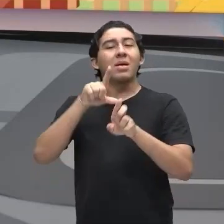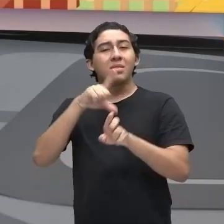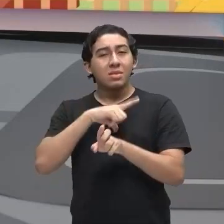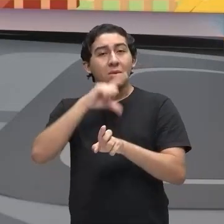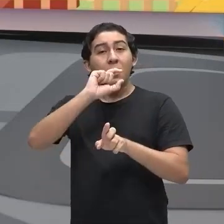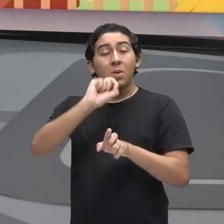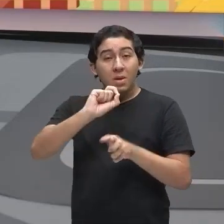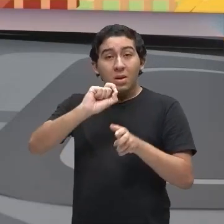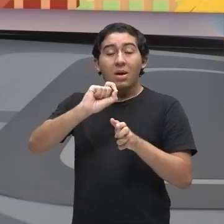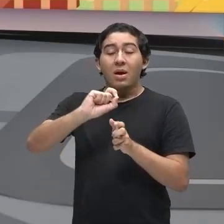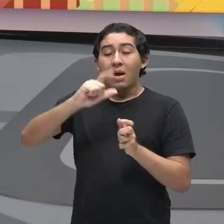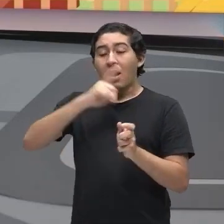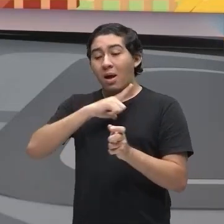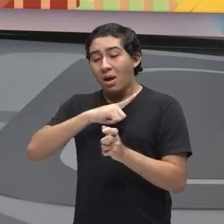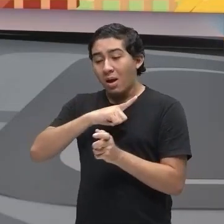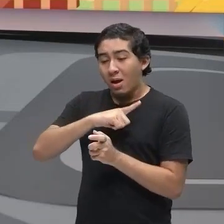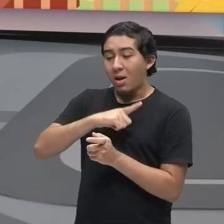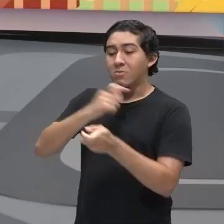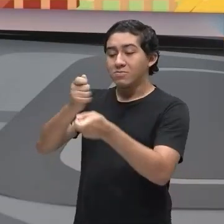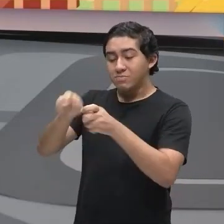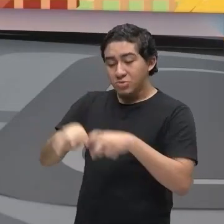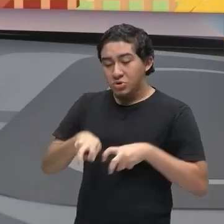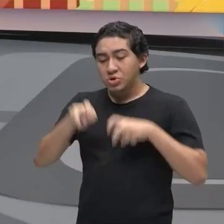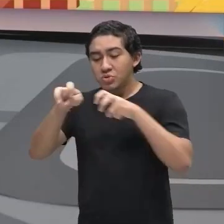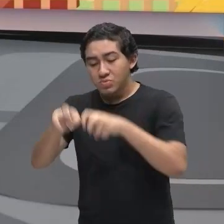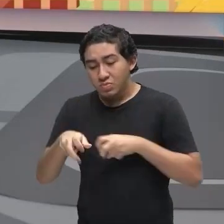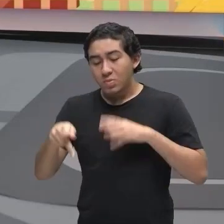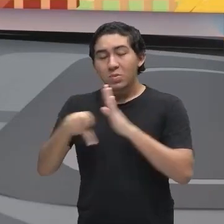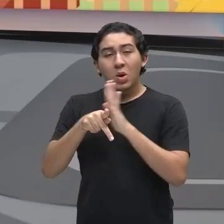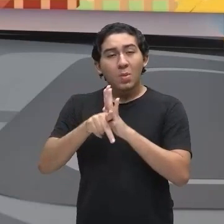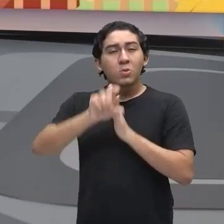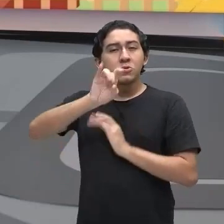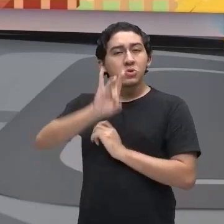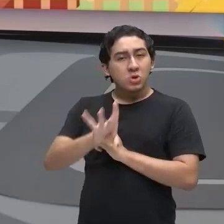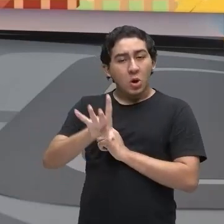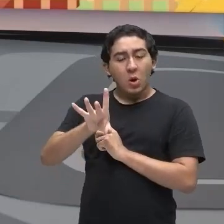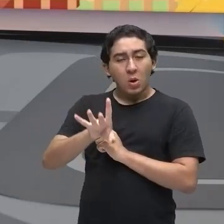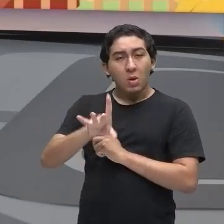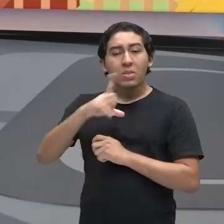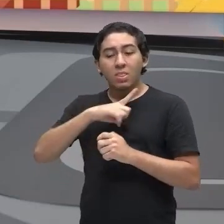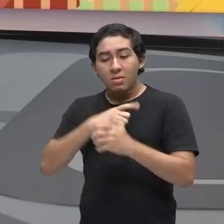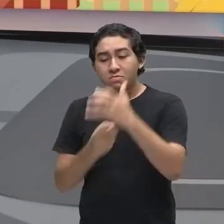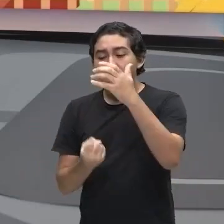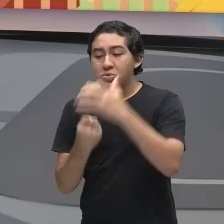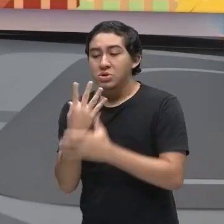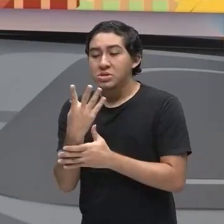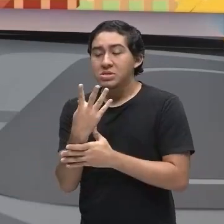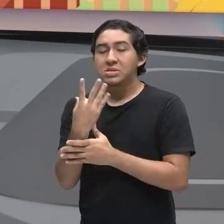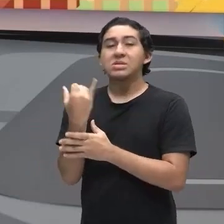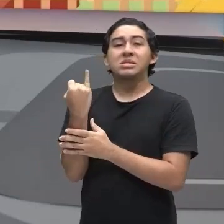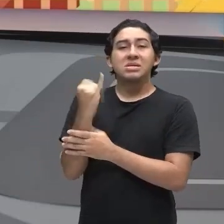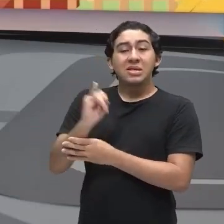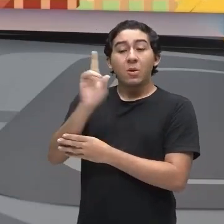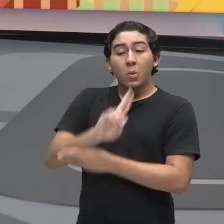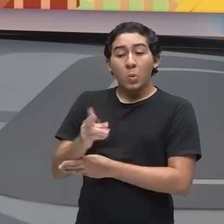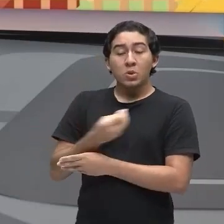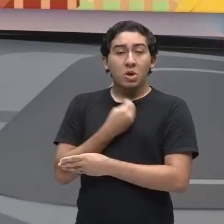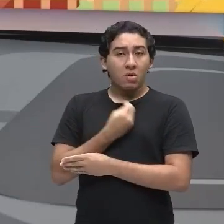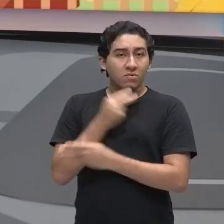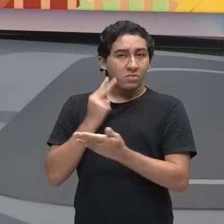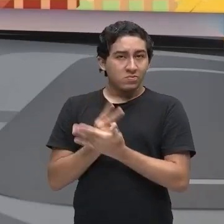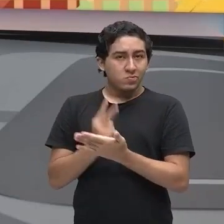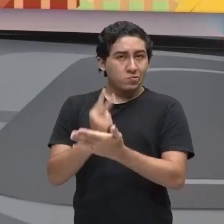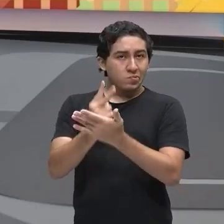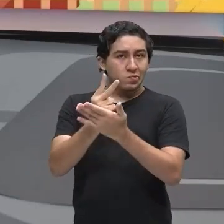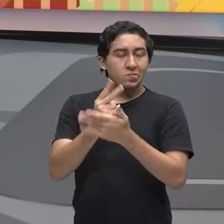ali, principalmente para a questão de subsistência, onde eles produziam aquilo que eles precisavam para